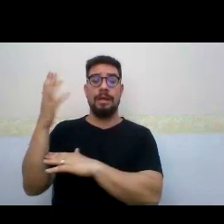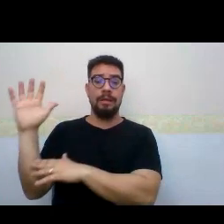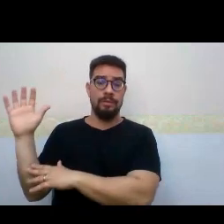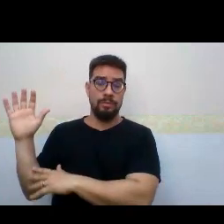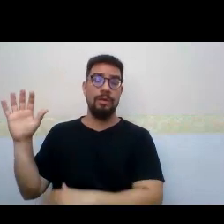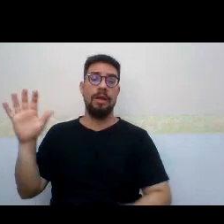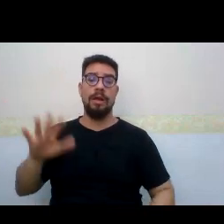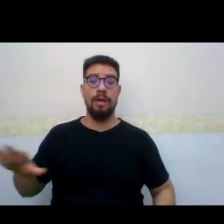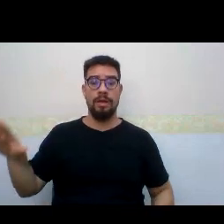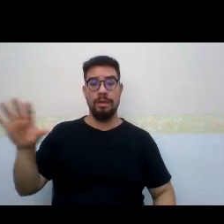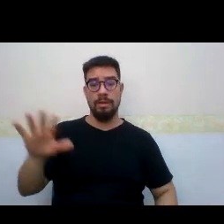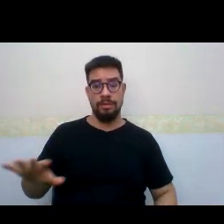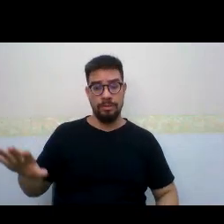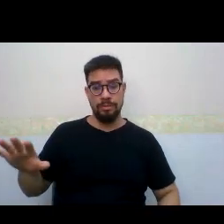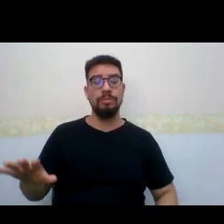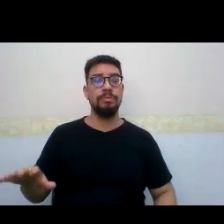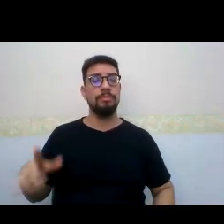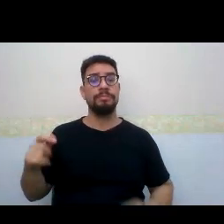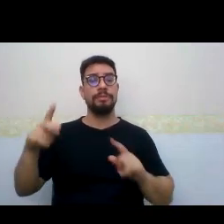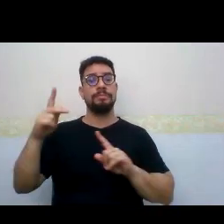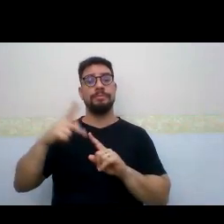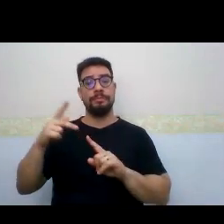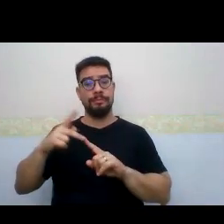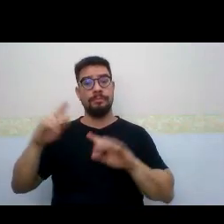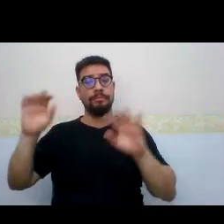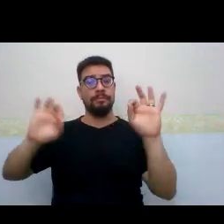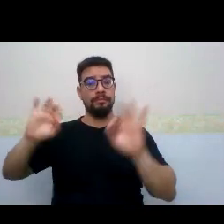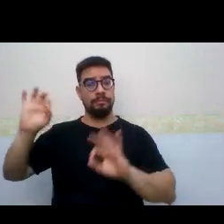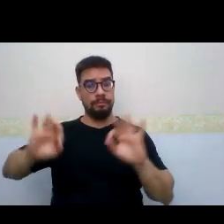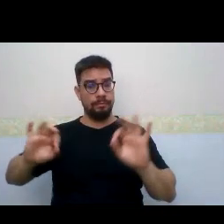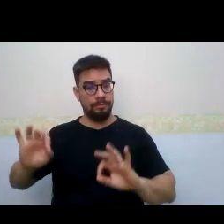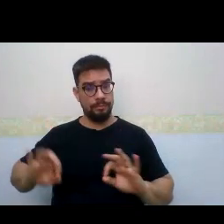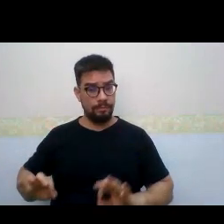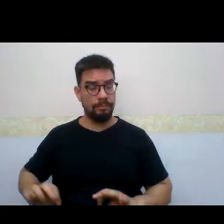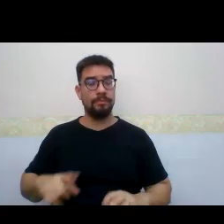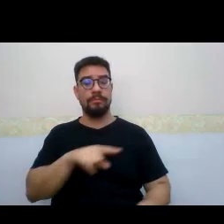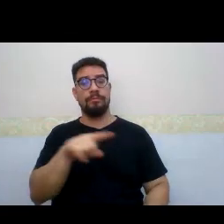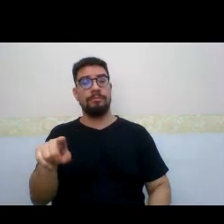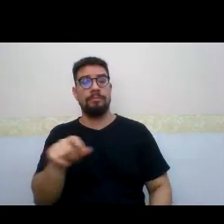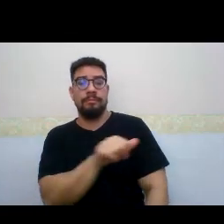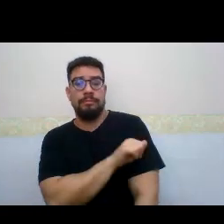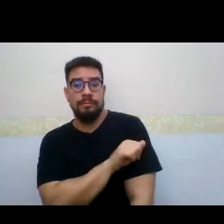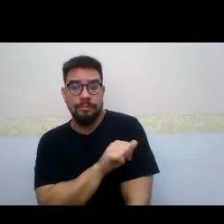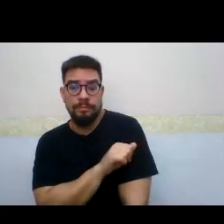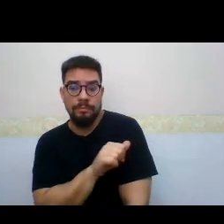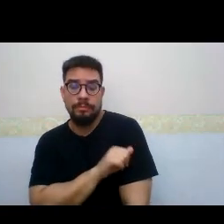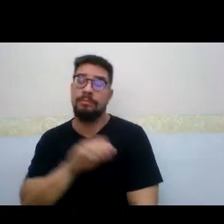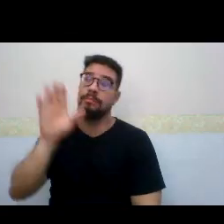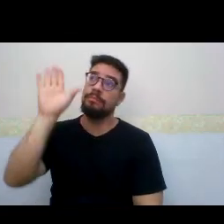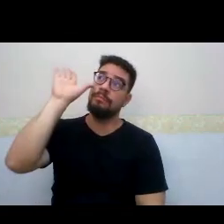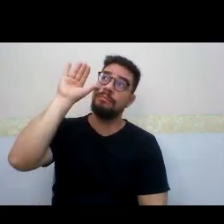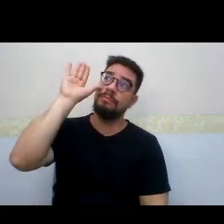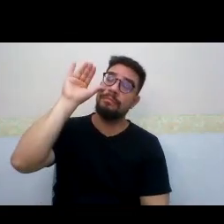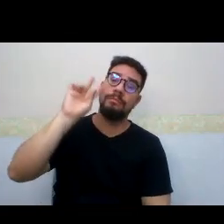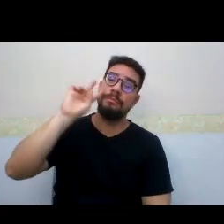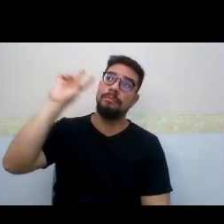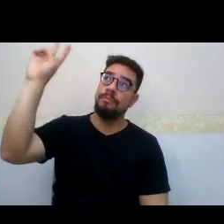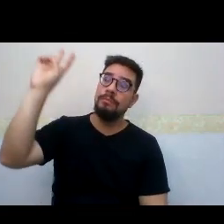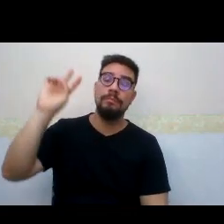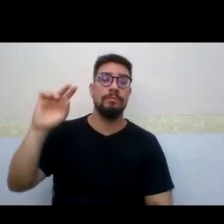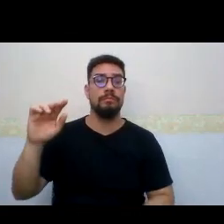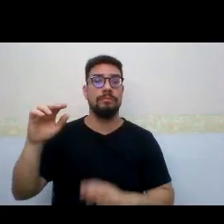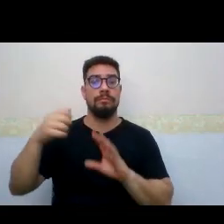das fases da Lua. Então você faz um planejamento para que os estudantes possam observar a